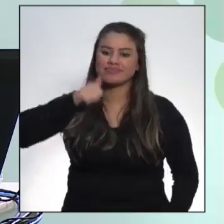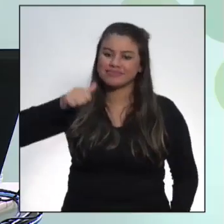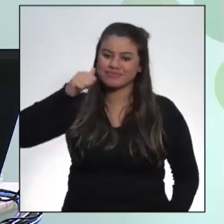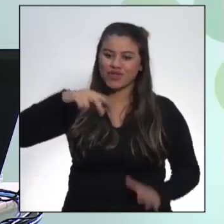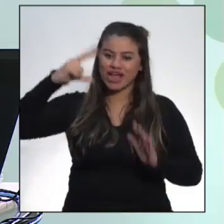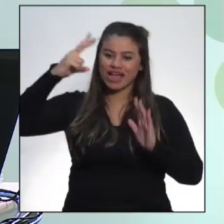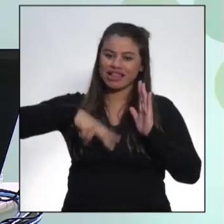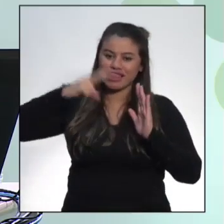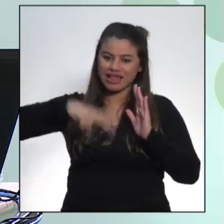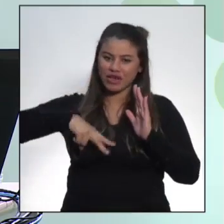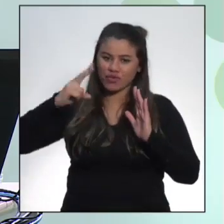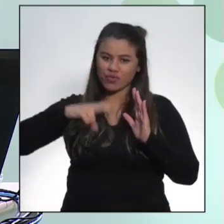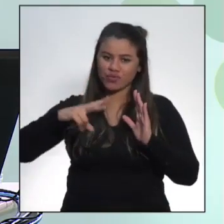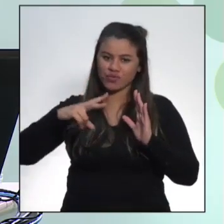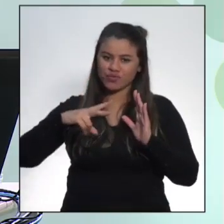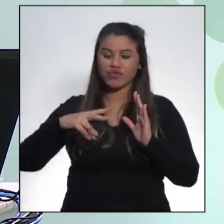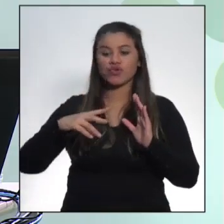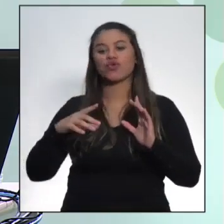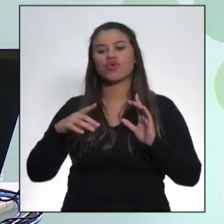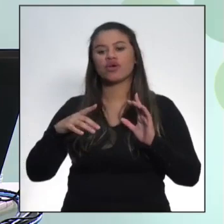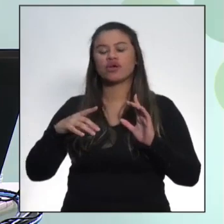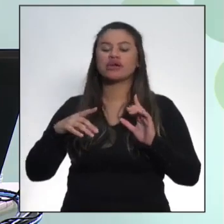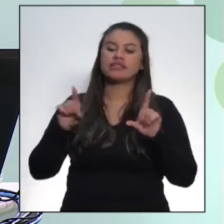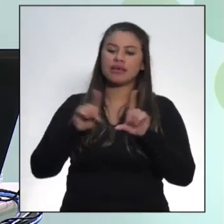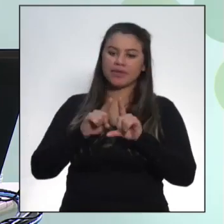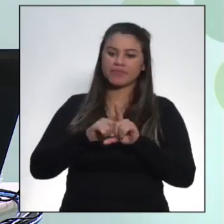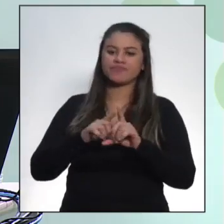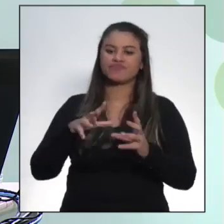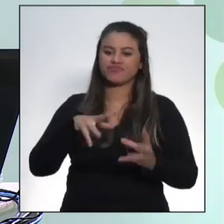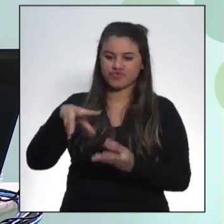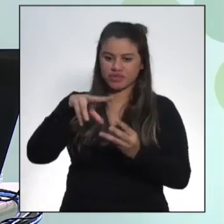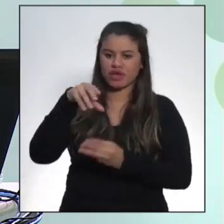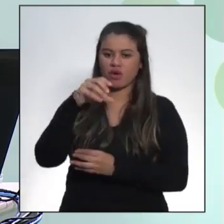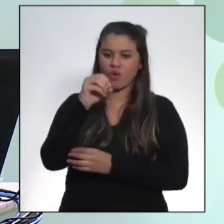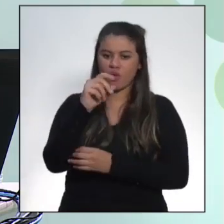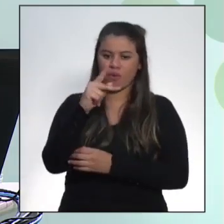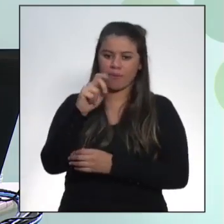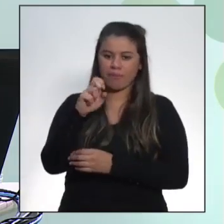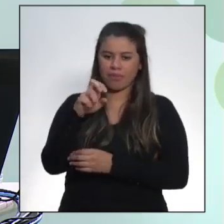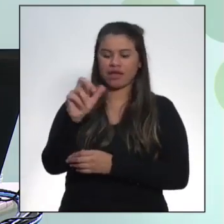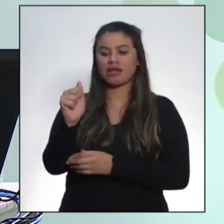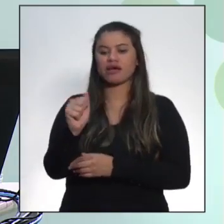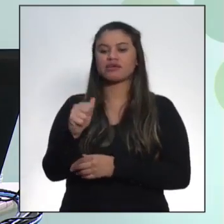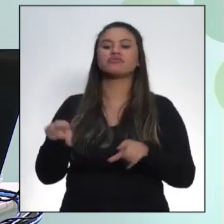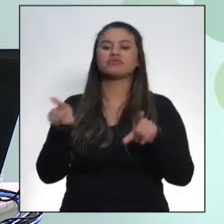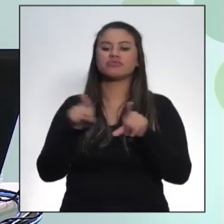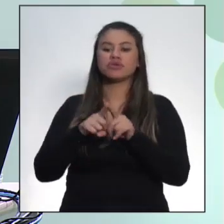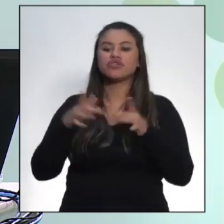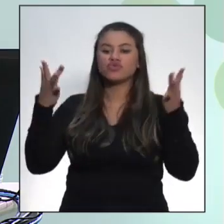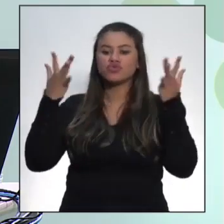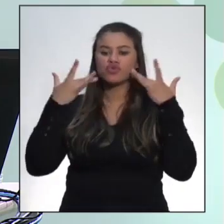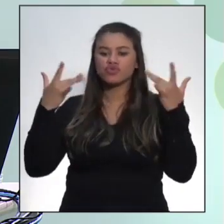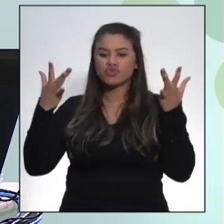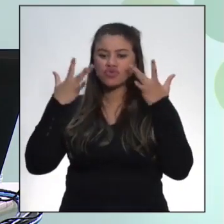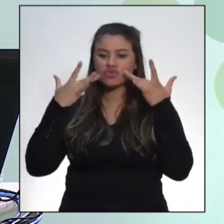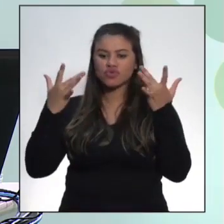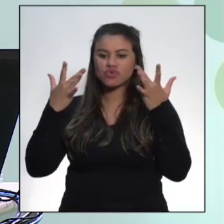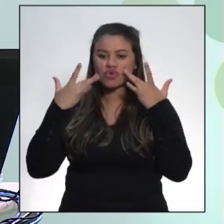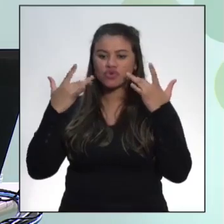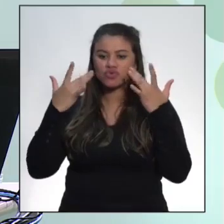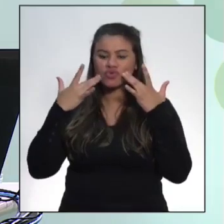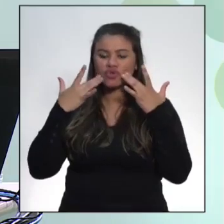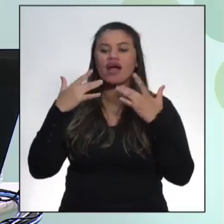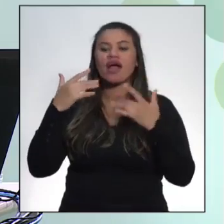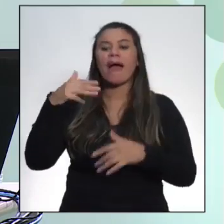leu, ela assistiu e leu O Fantasma da Ópera e também já foi ao teatro verificar também A